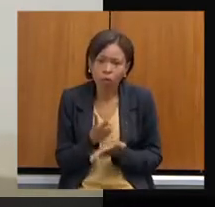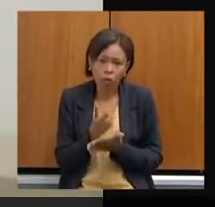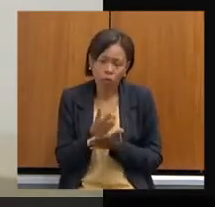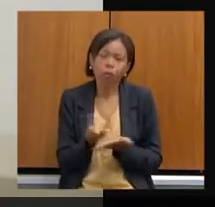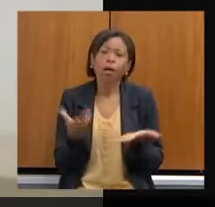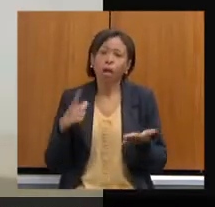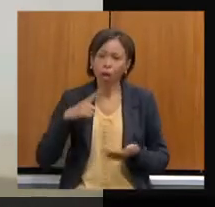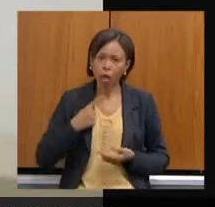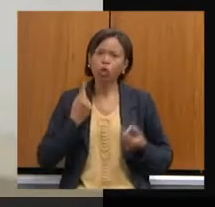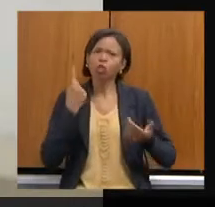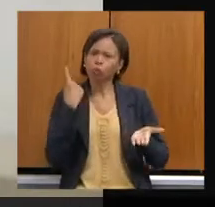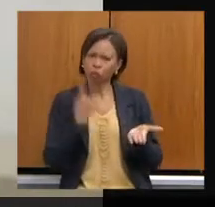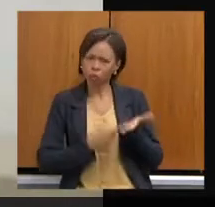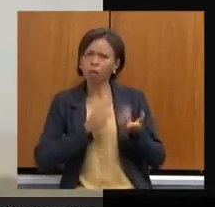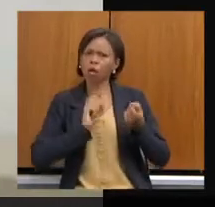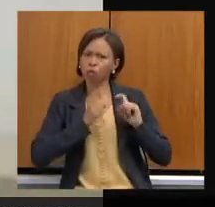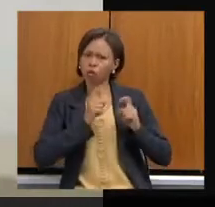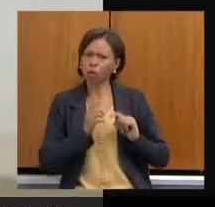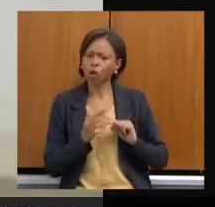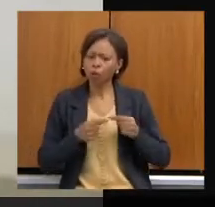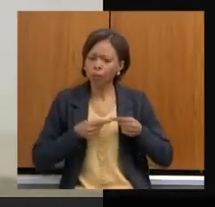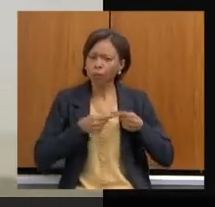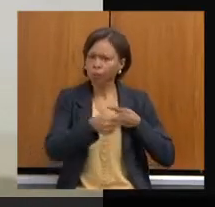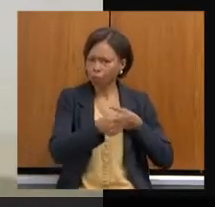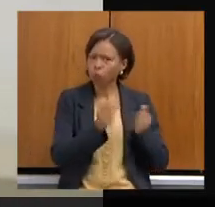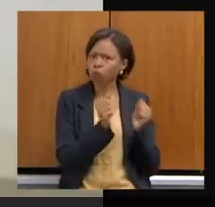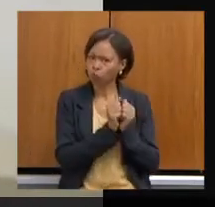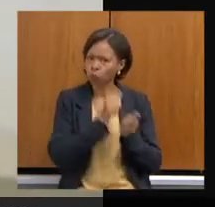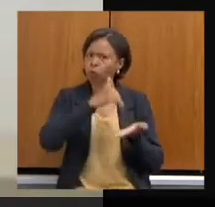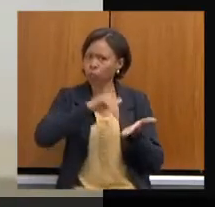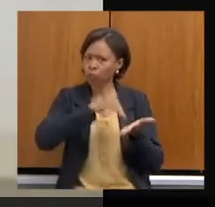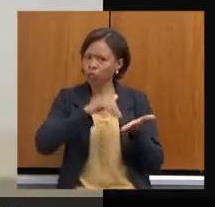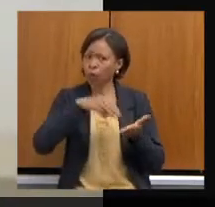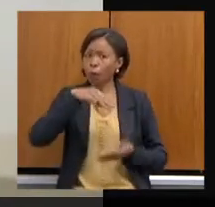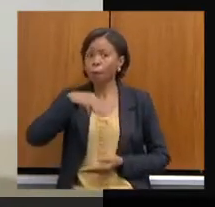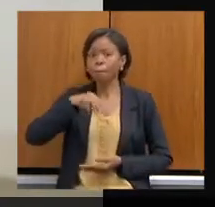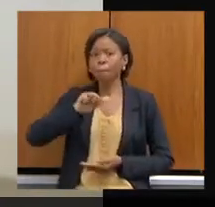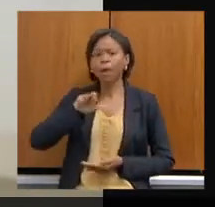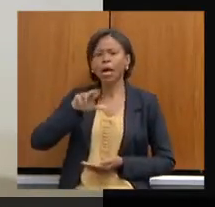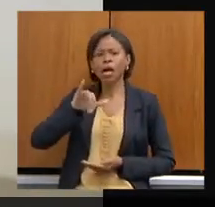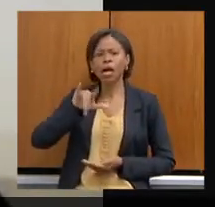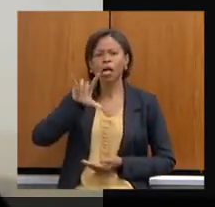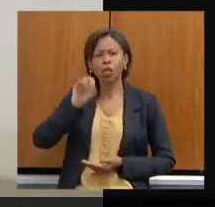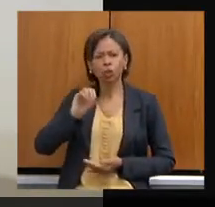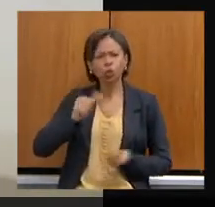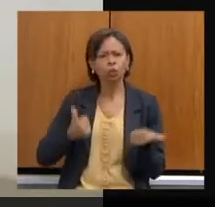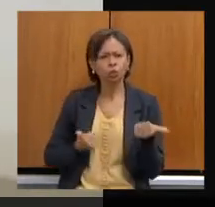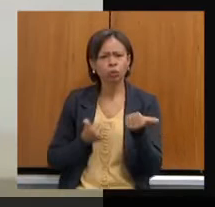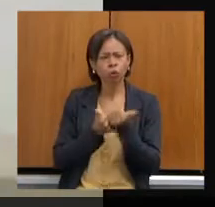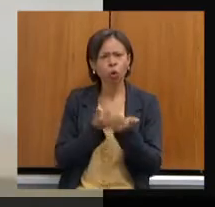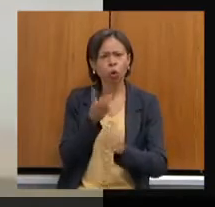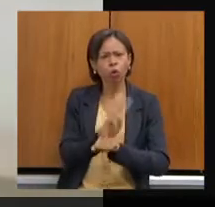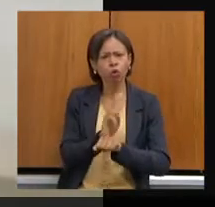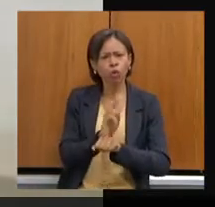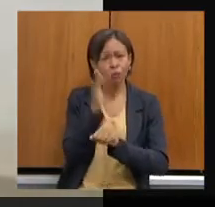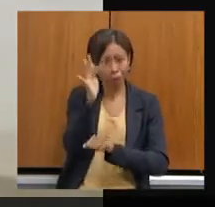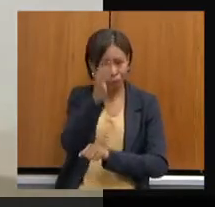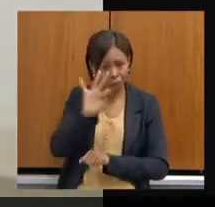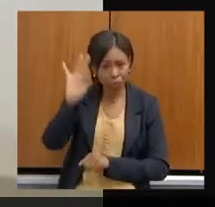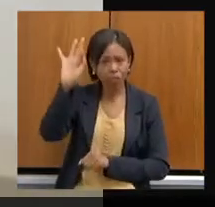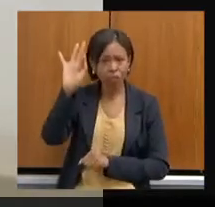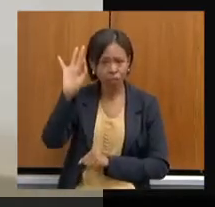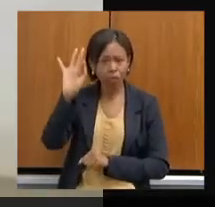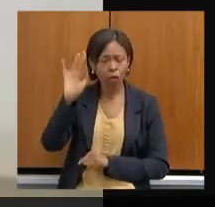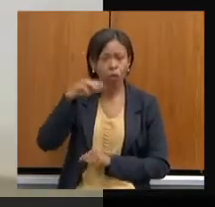secretário marcado na próxima semana se prepara para entender Federal